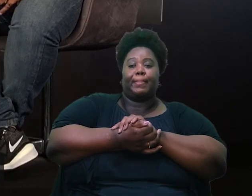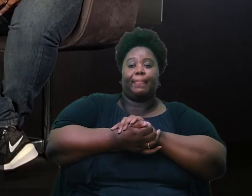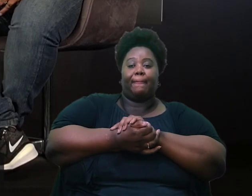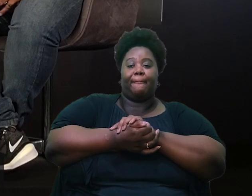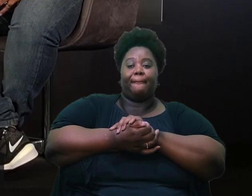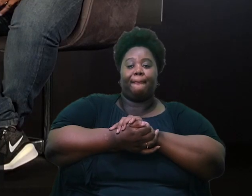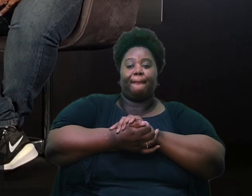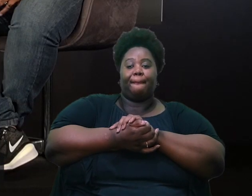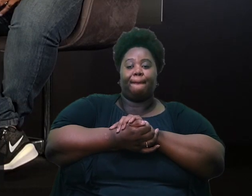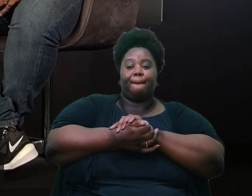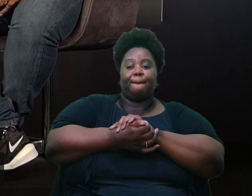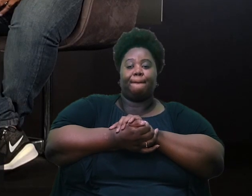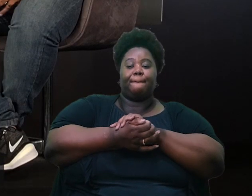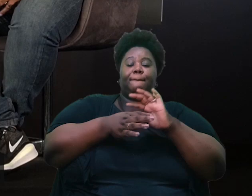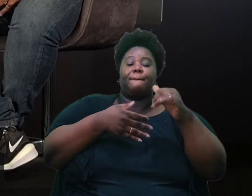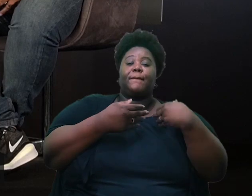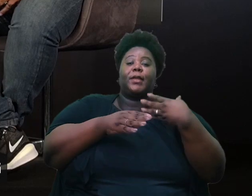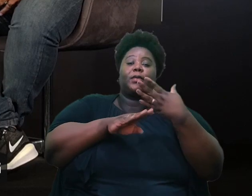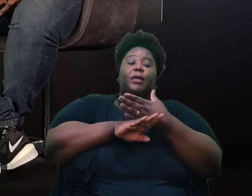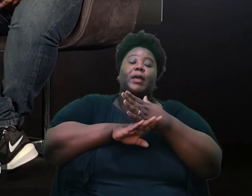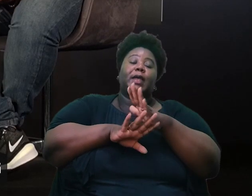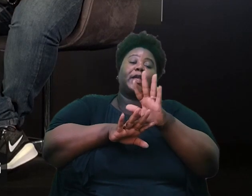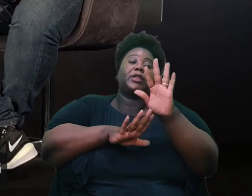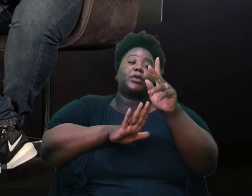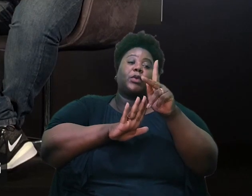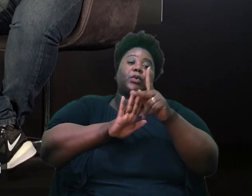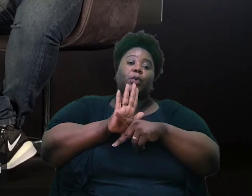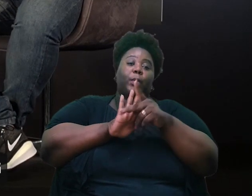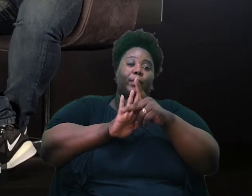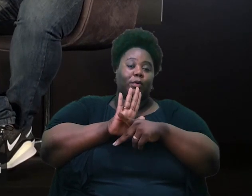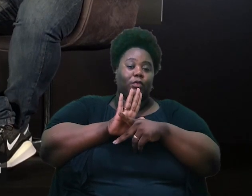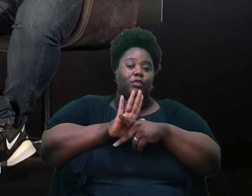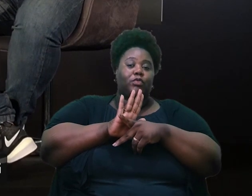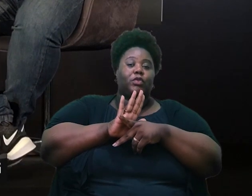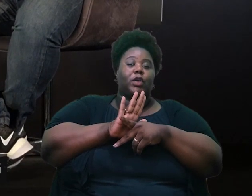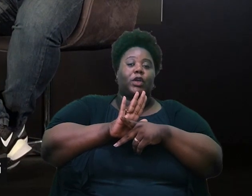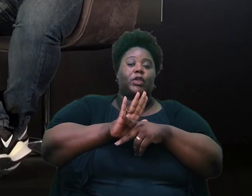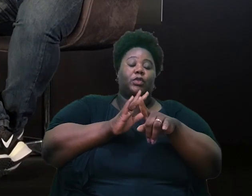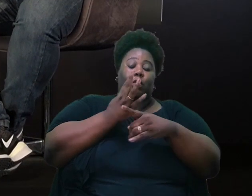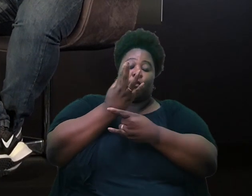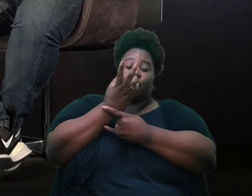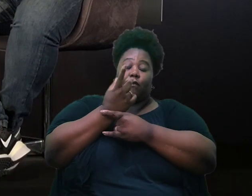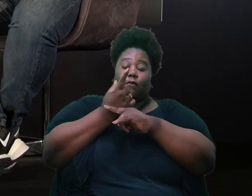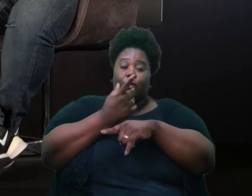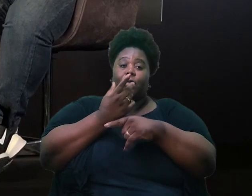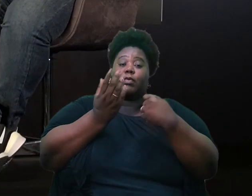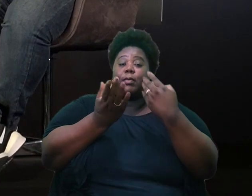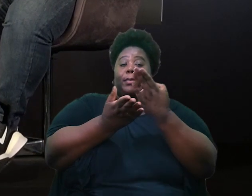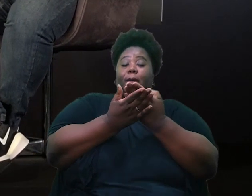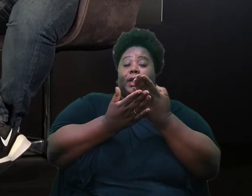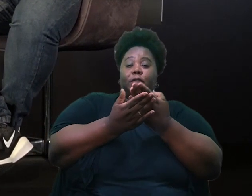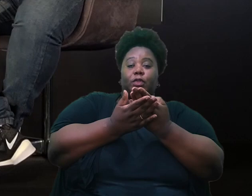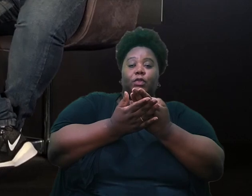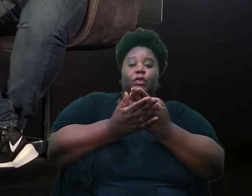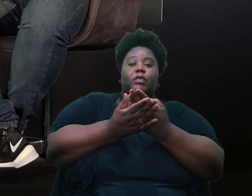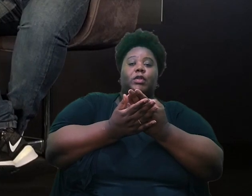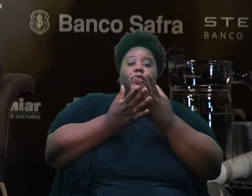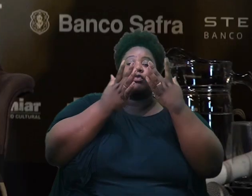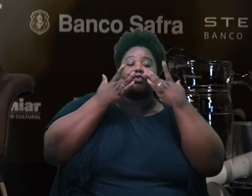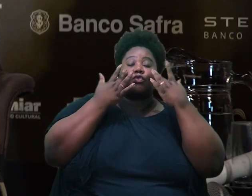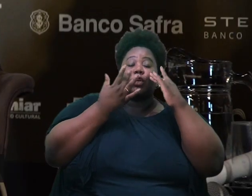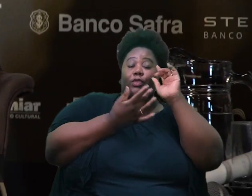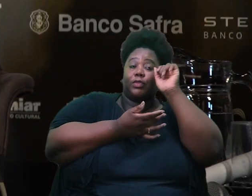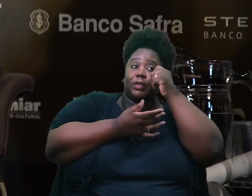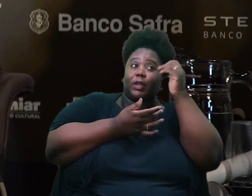Quando eu entro com um projeto para o doutorado, aqui na UFMG, para estudar o teatro negro